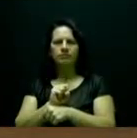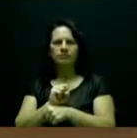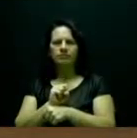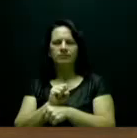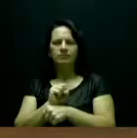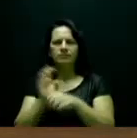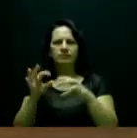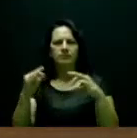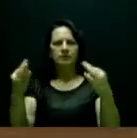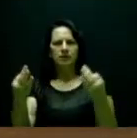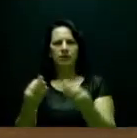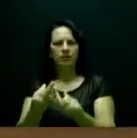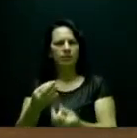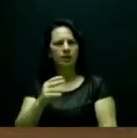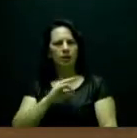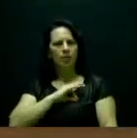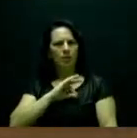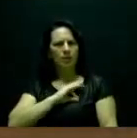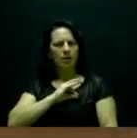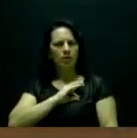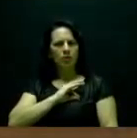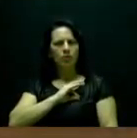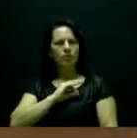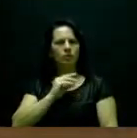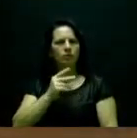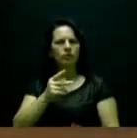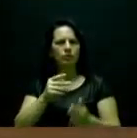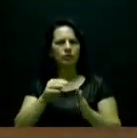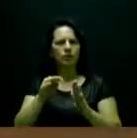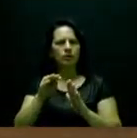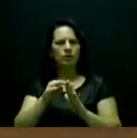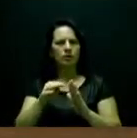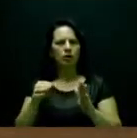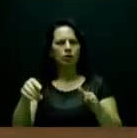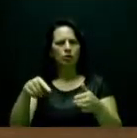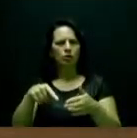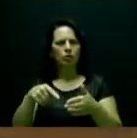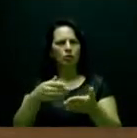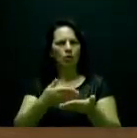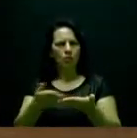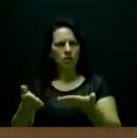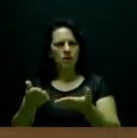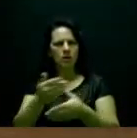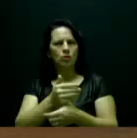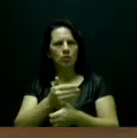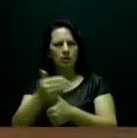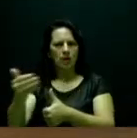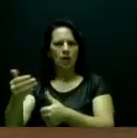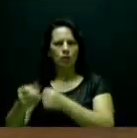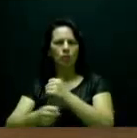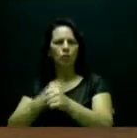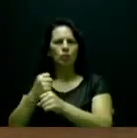dessas famílias, e a prefeitura aqui, desde que eu coloquei a planta dos pés nesta casa, em 2013,